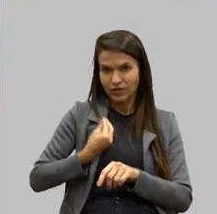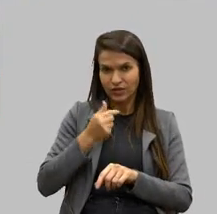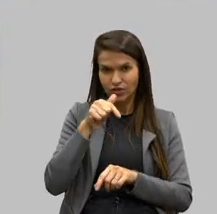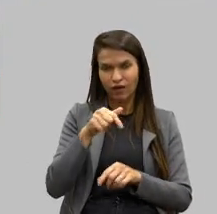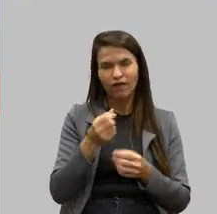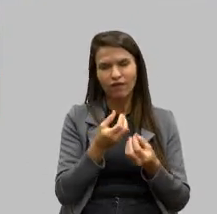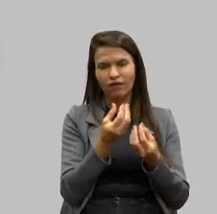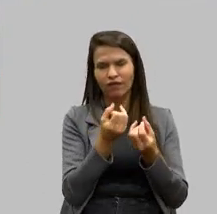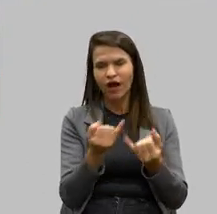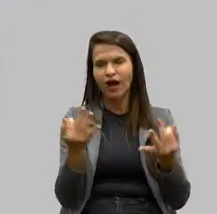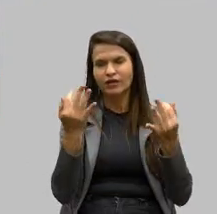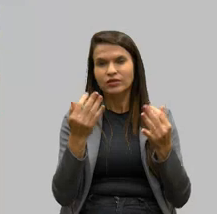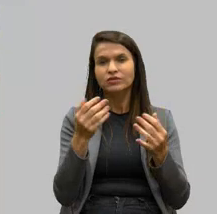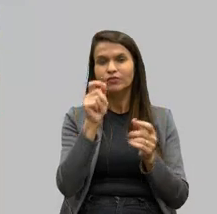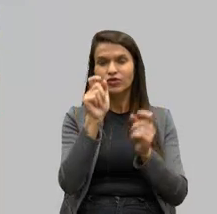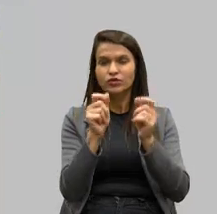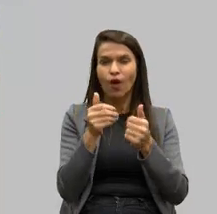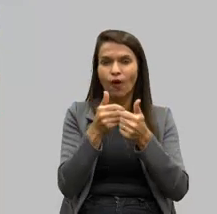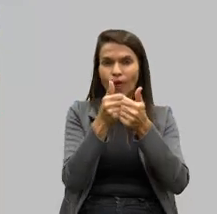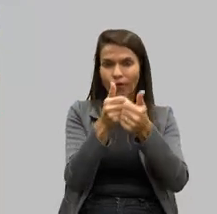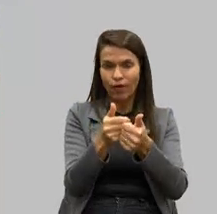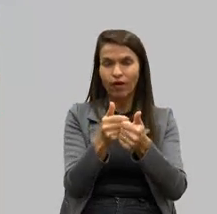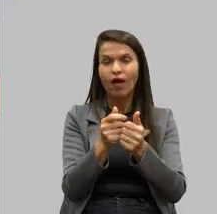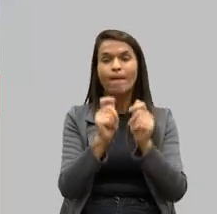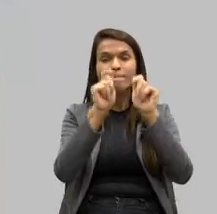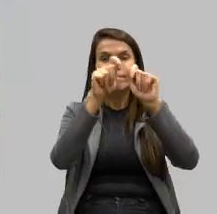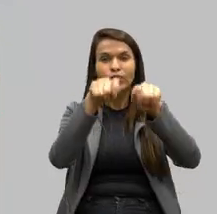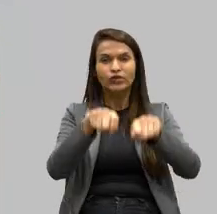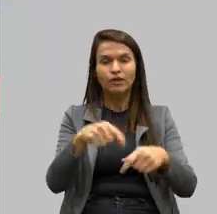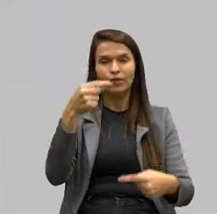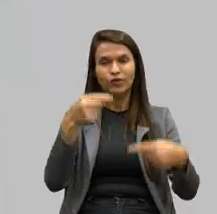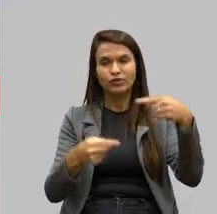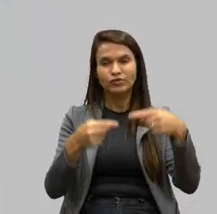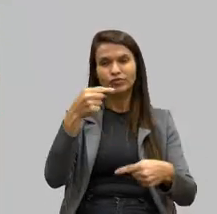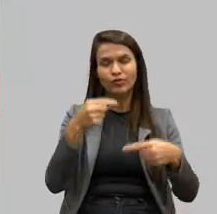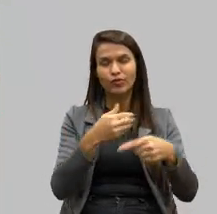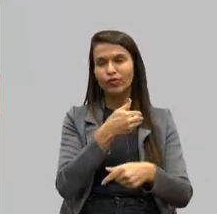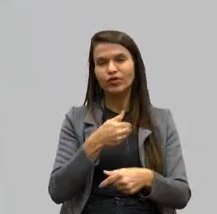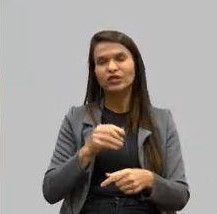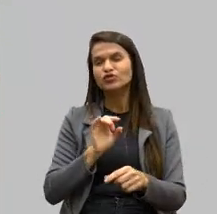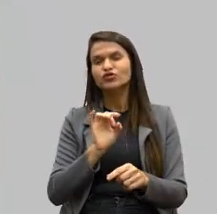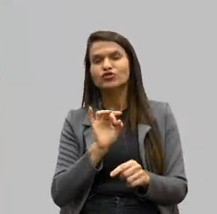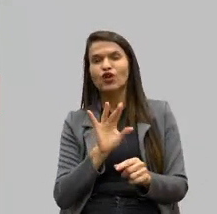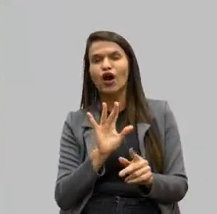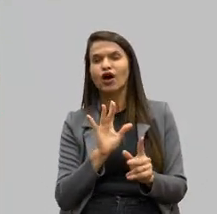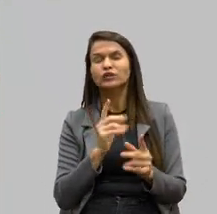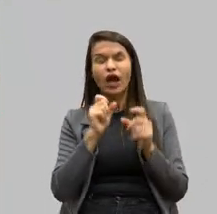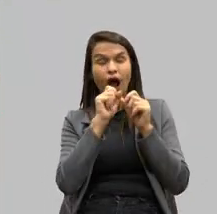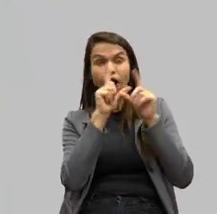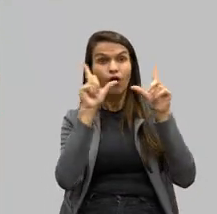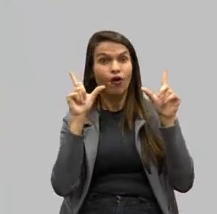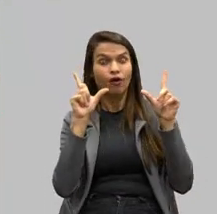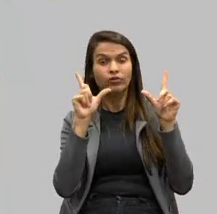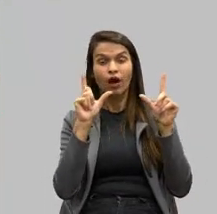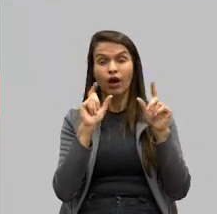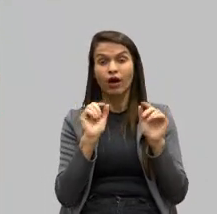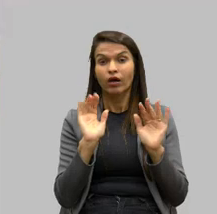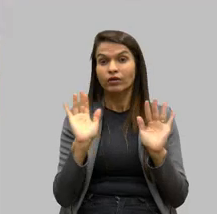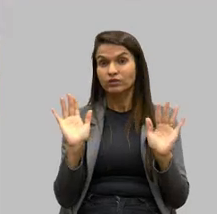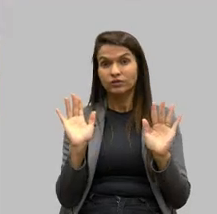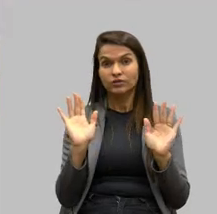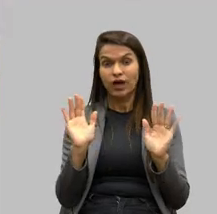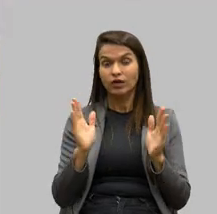transmitindo, vai dando condições, a política pública não pode ser algo assim, que você acorda, opa, e é